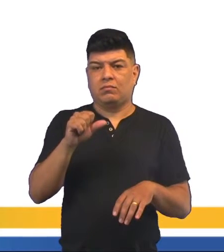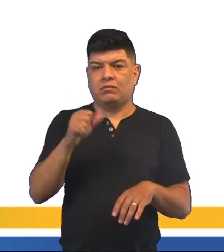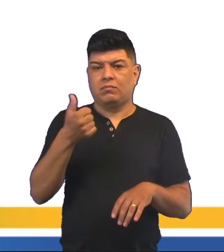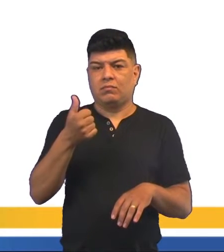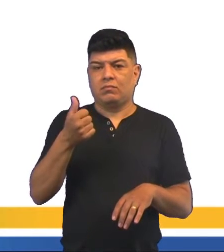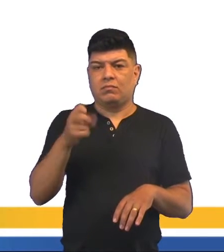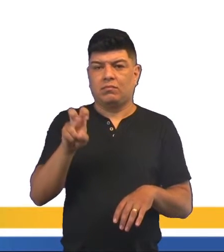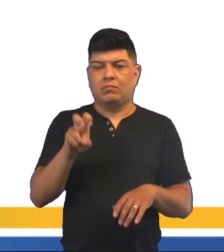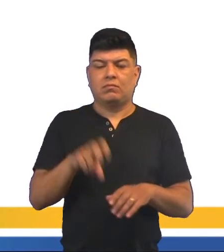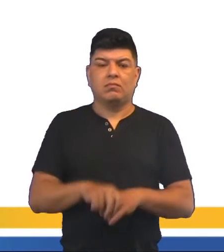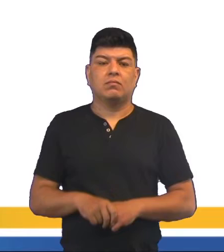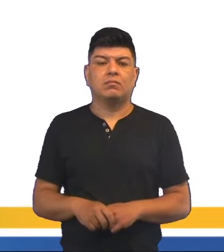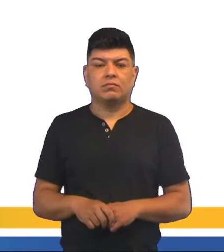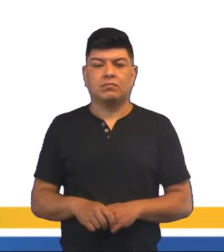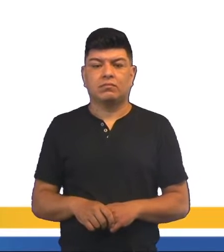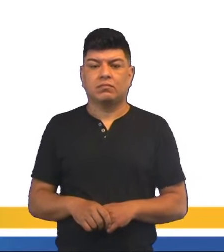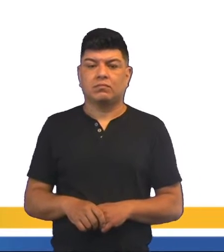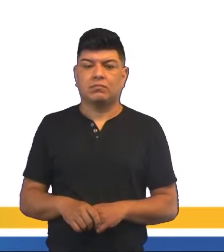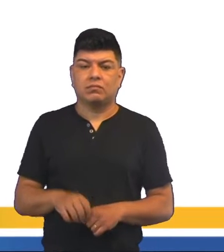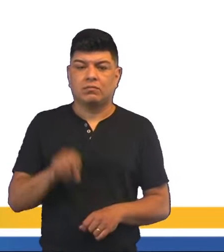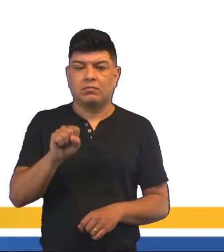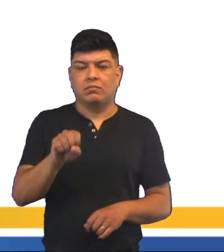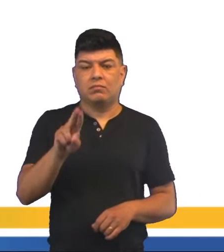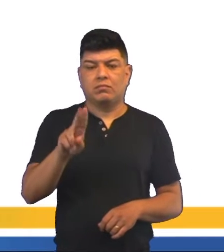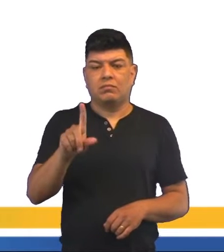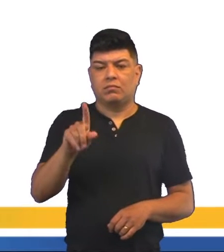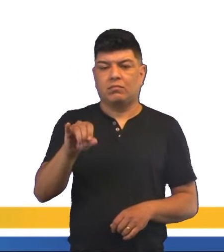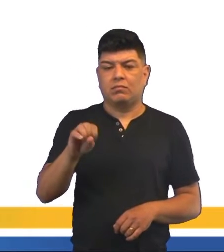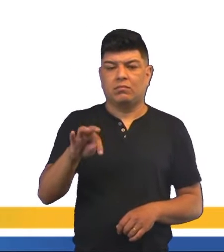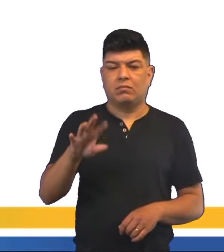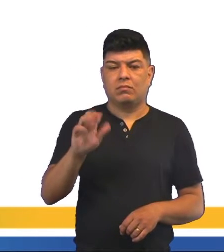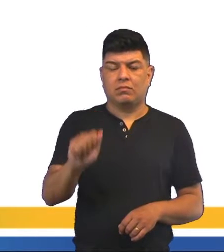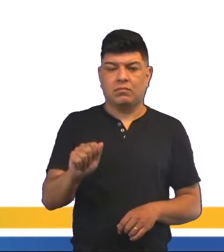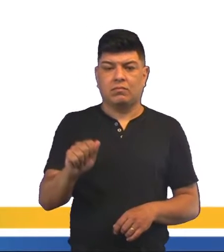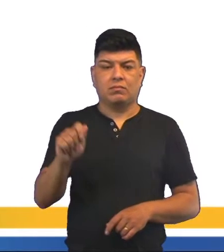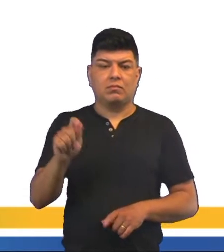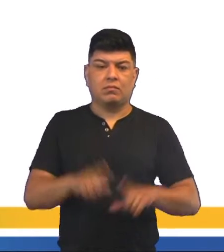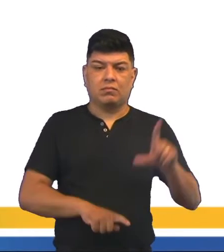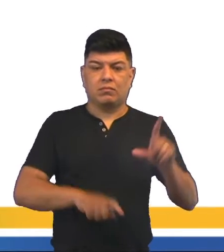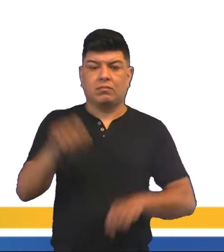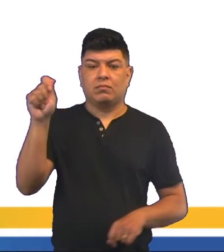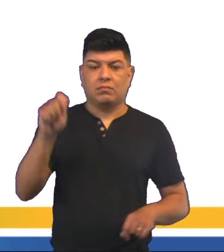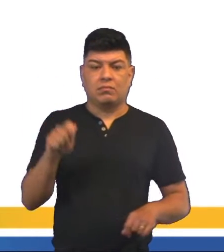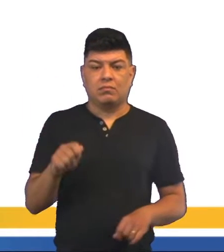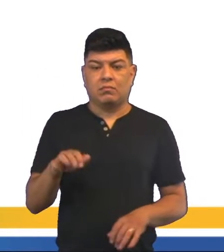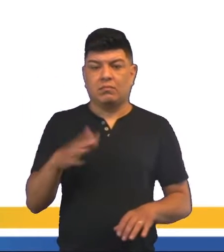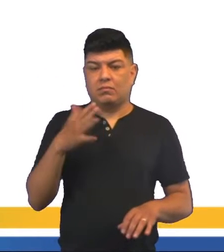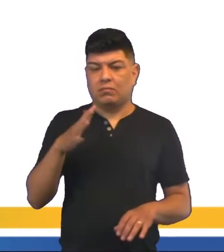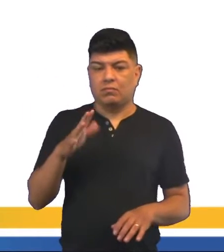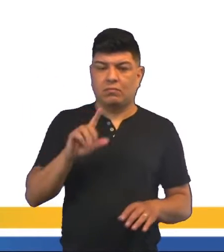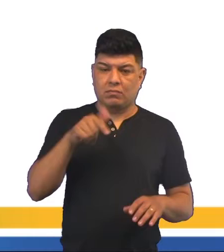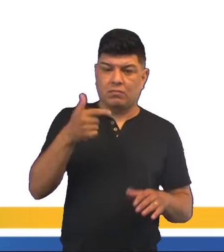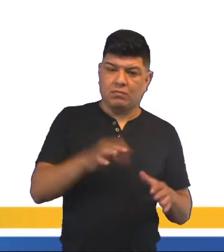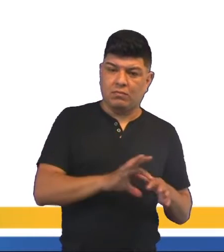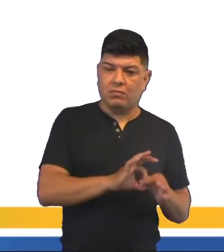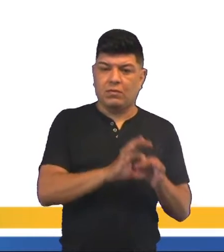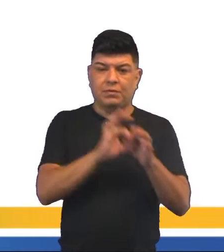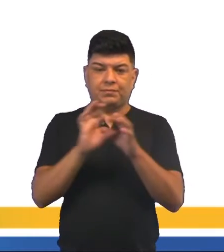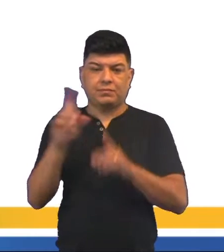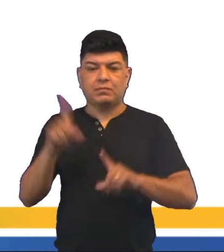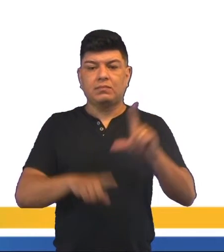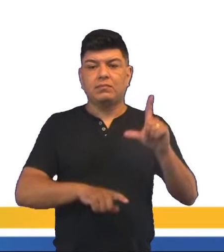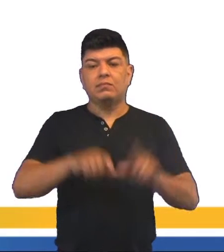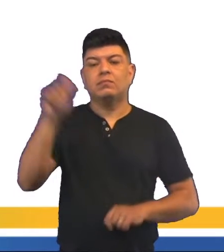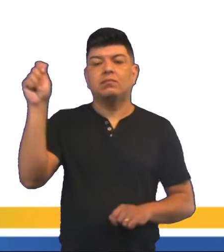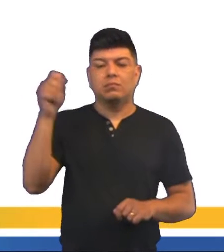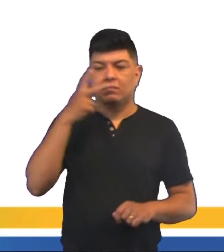1965. Os sulistas no Acre, né? Os anos 70 e 80, eles desenham outro contexto para o Acre, né? Com a